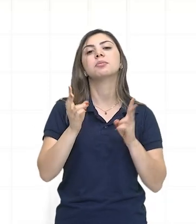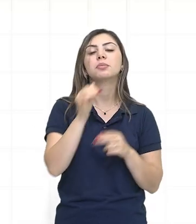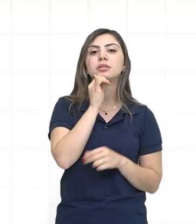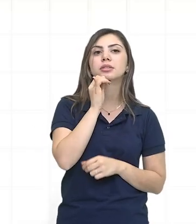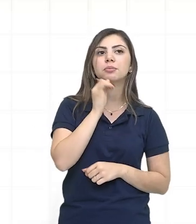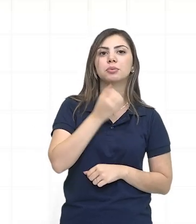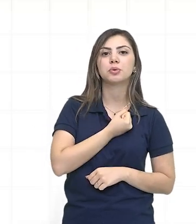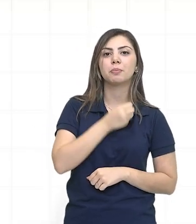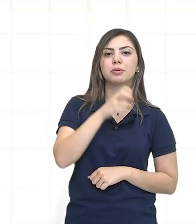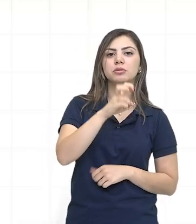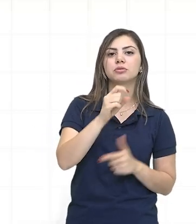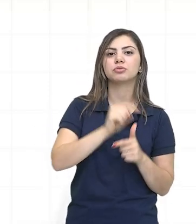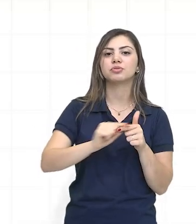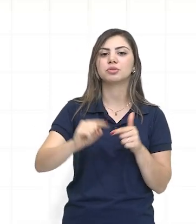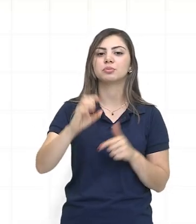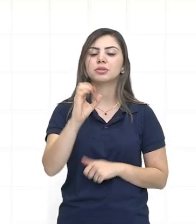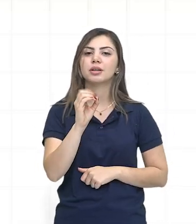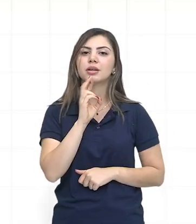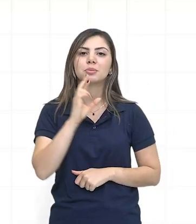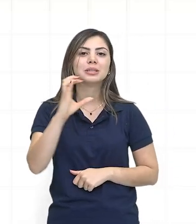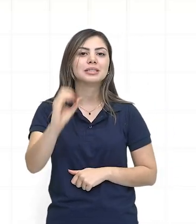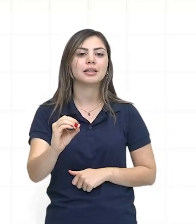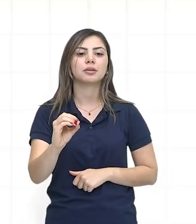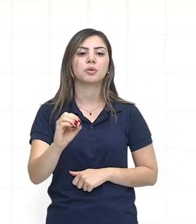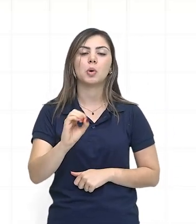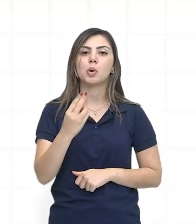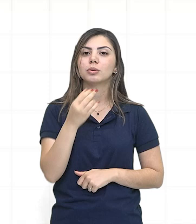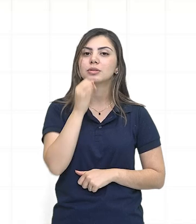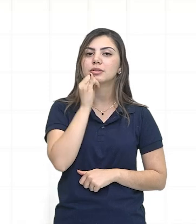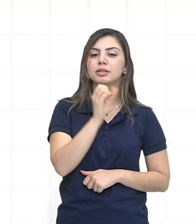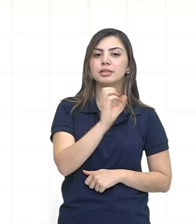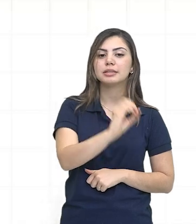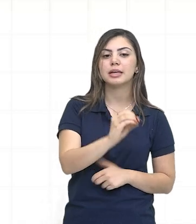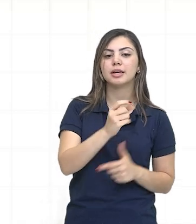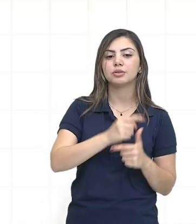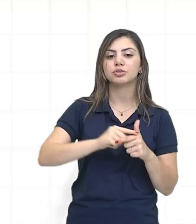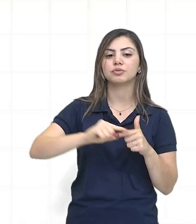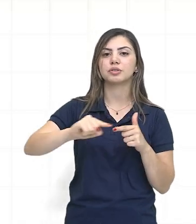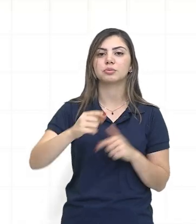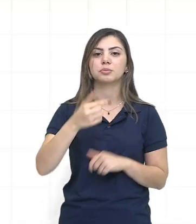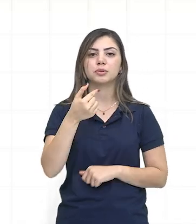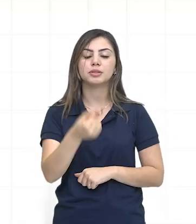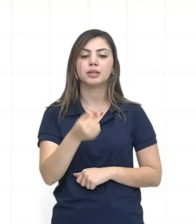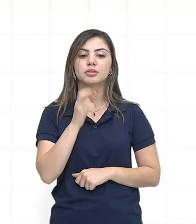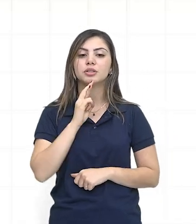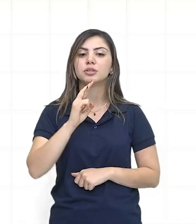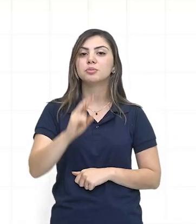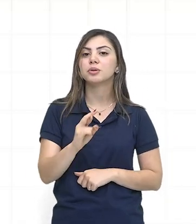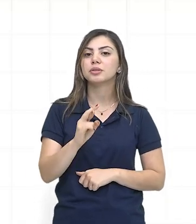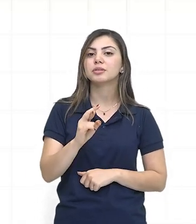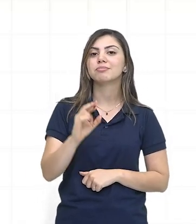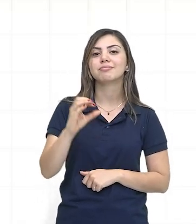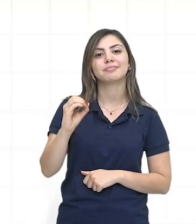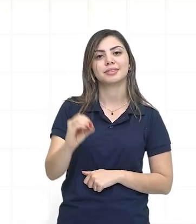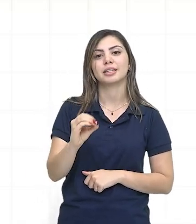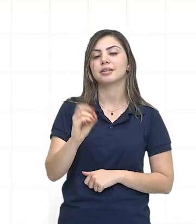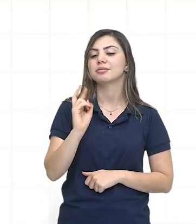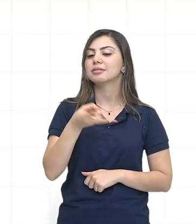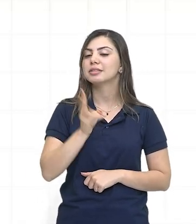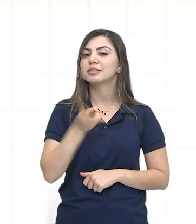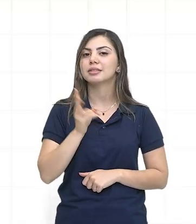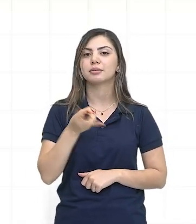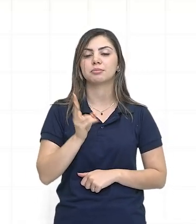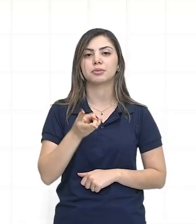5, o resultado é 0. Se eu pegar o 0, dividir por 7, o resultado é